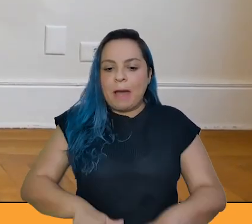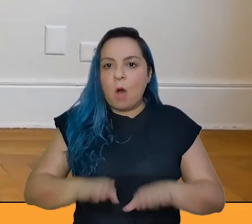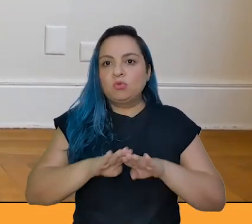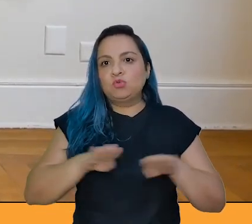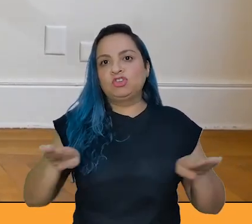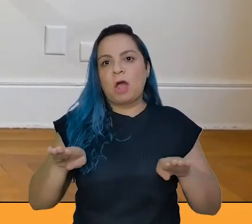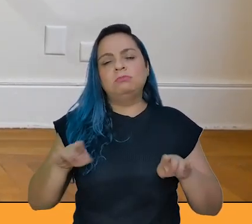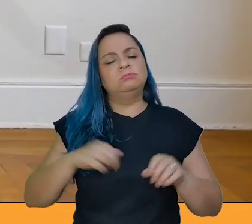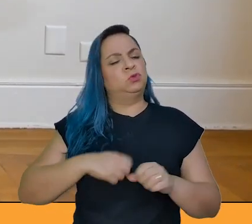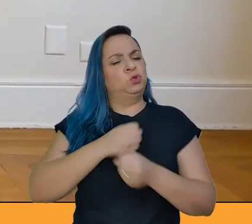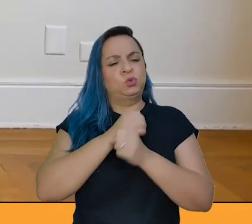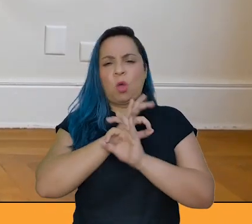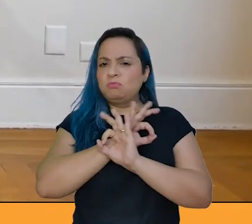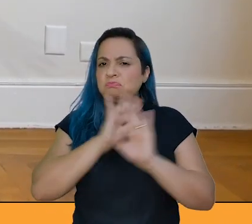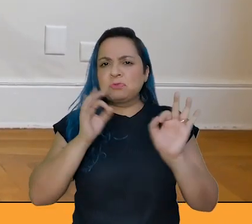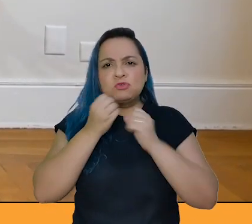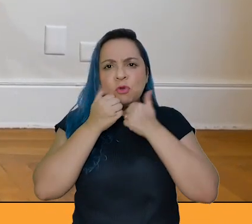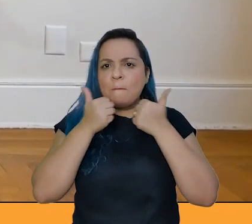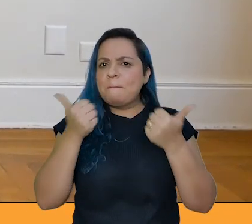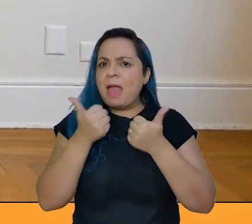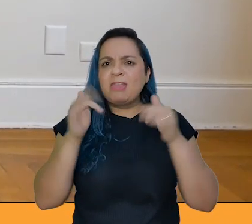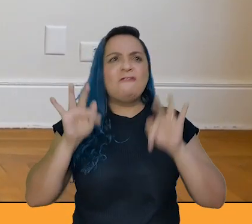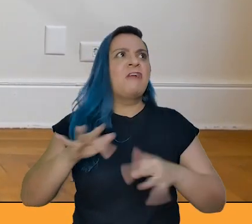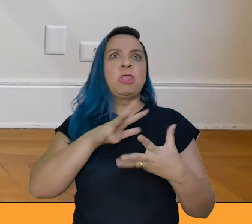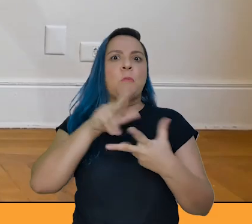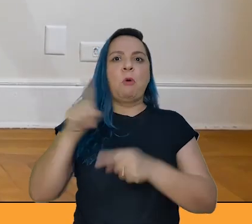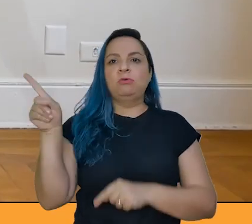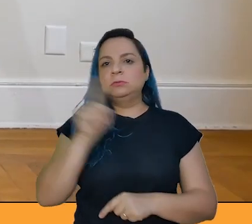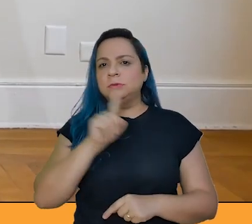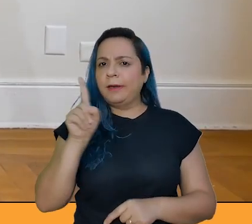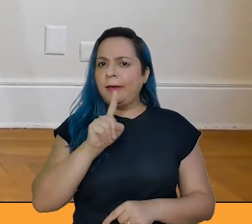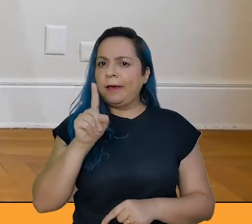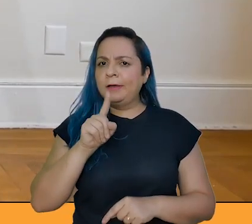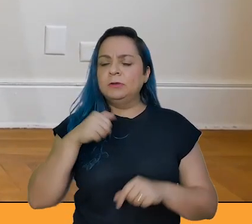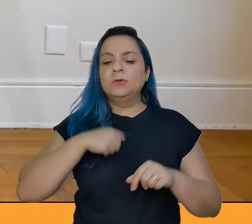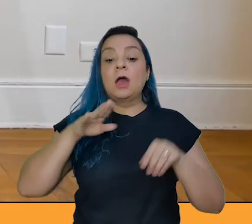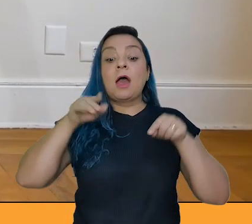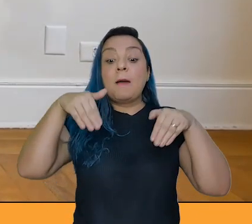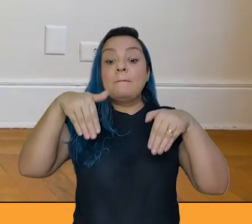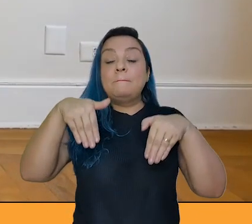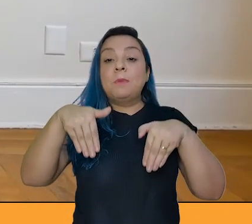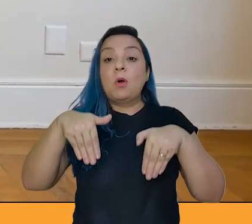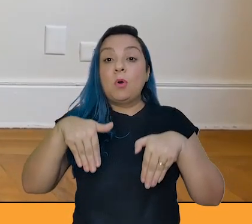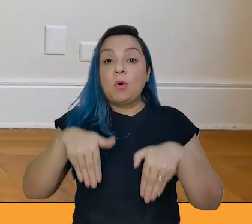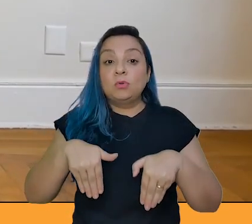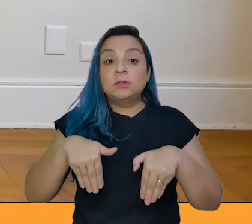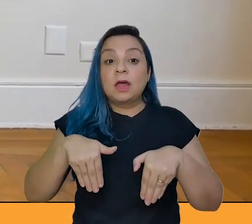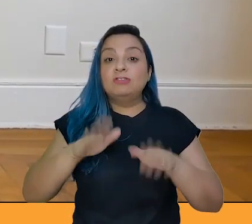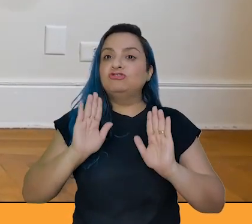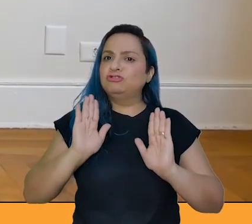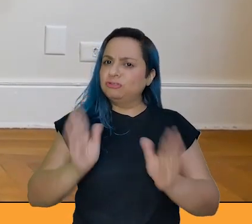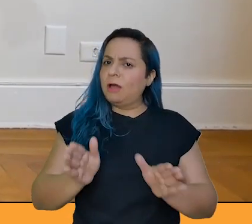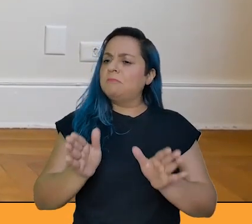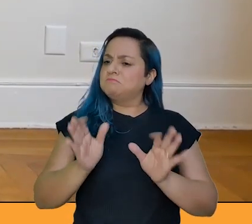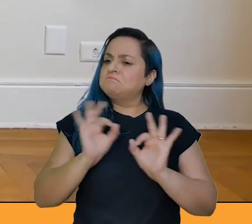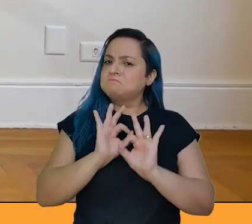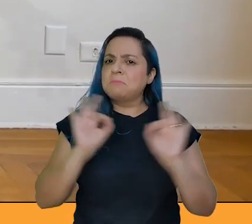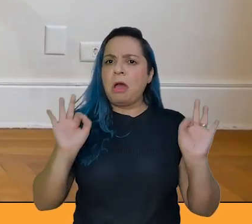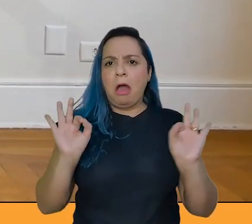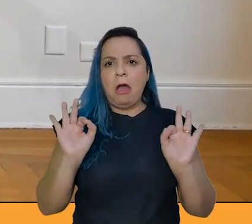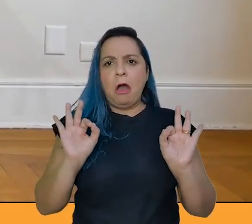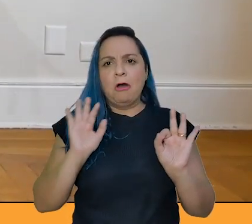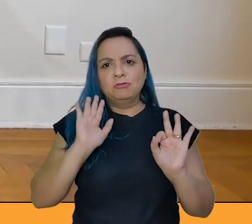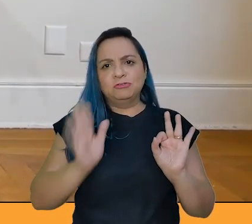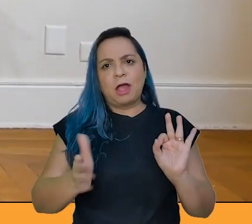chão. Tá tudo bem, não é o fim do mundo. Se você conseguir apontar a sua mão para o chão, já é muito válido. Você já